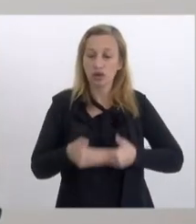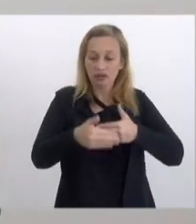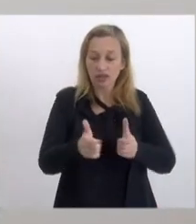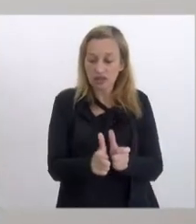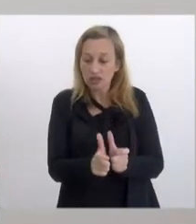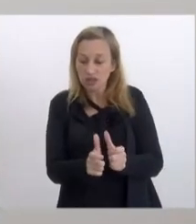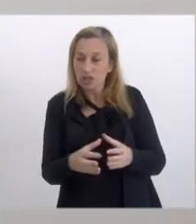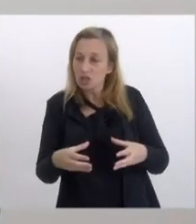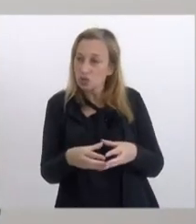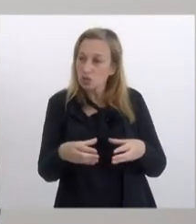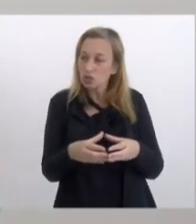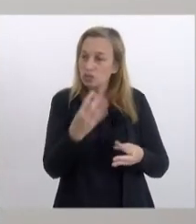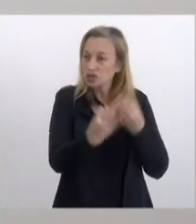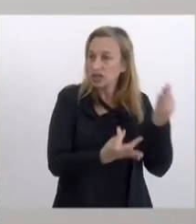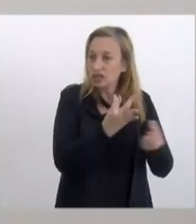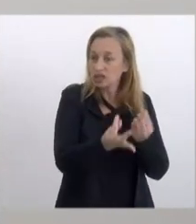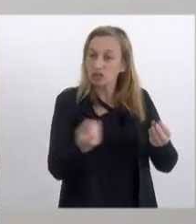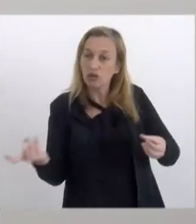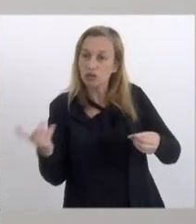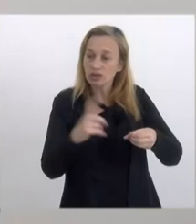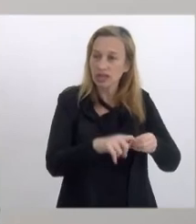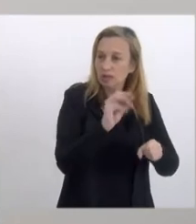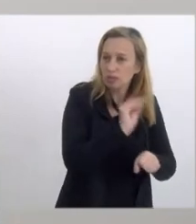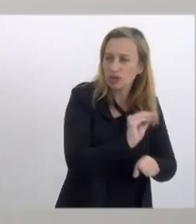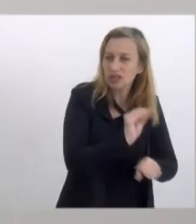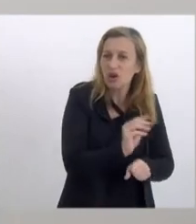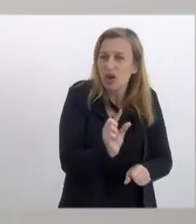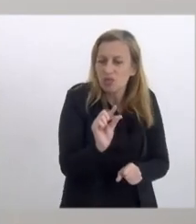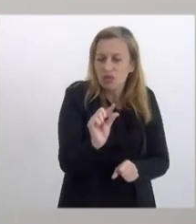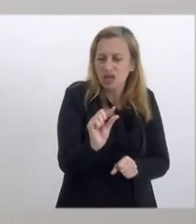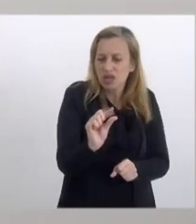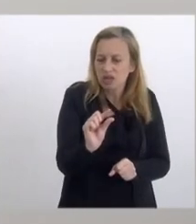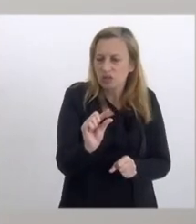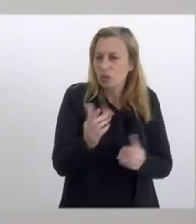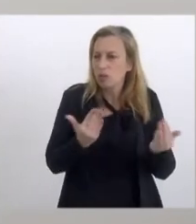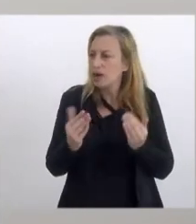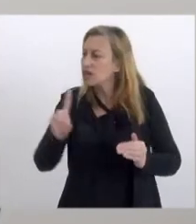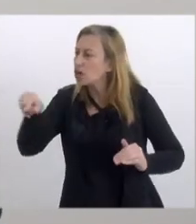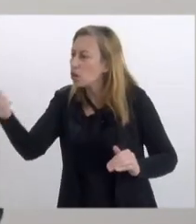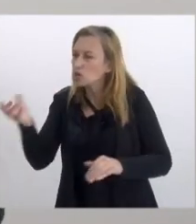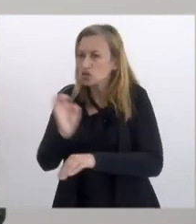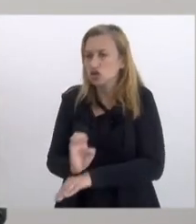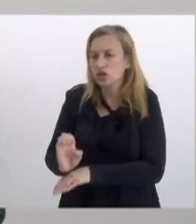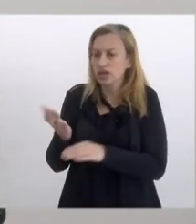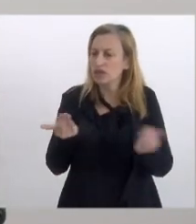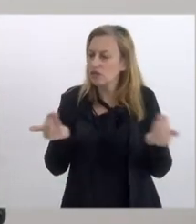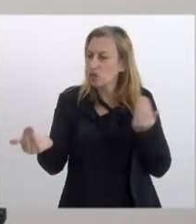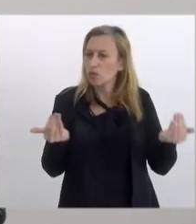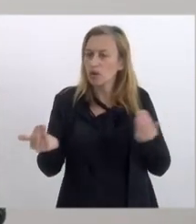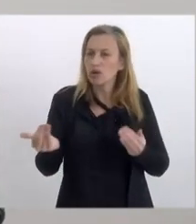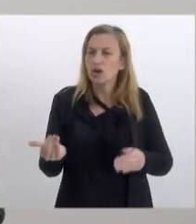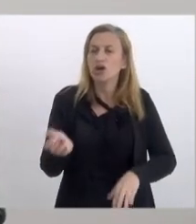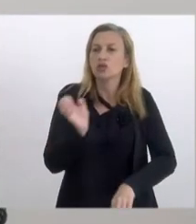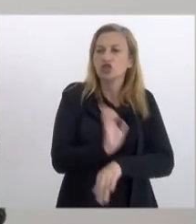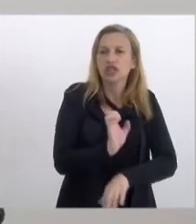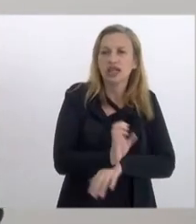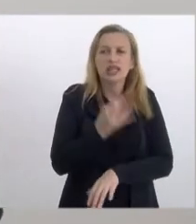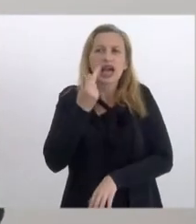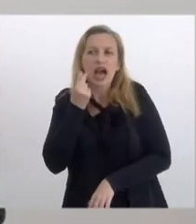de ações voltadas para a prevenção, é muito pequeno diante de outros estados. Ele fez até uma comparação com o estado de